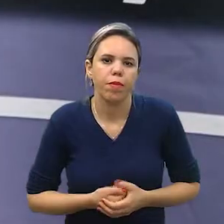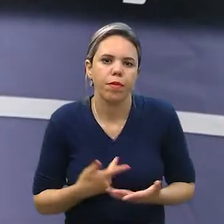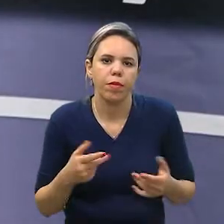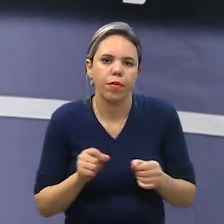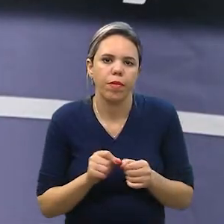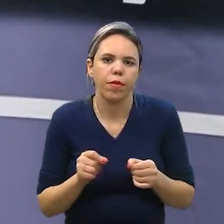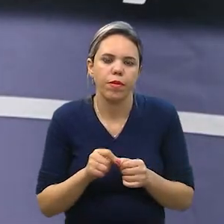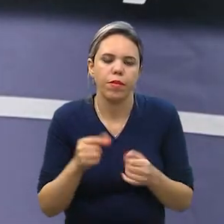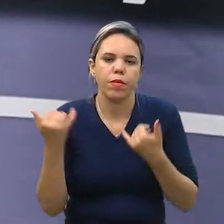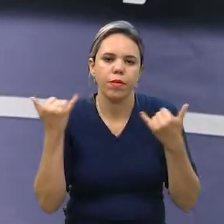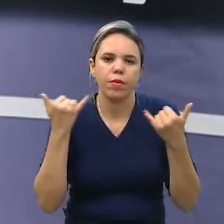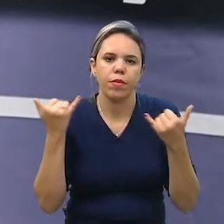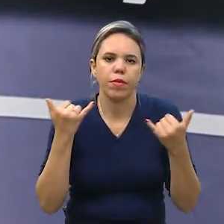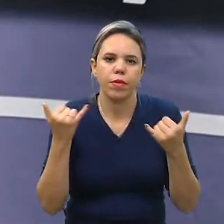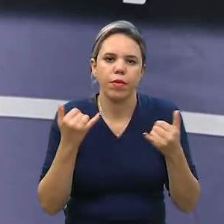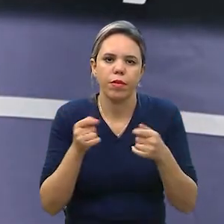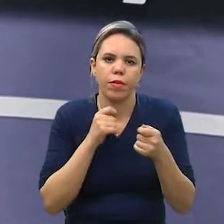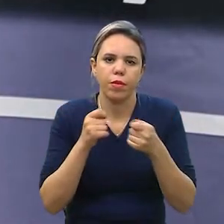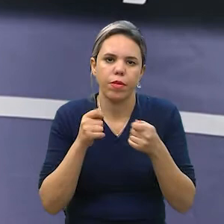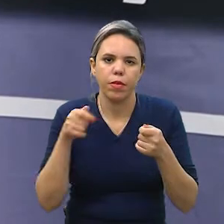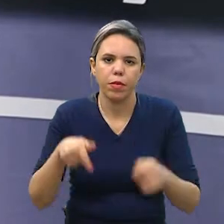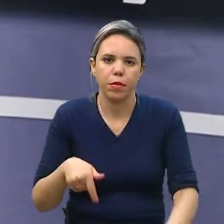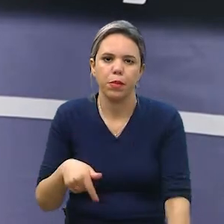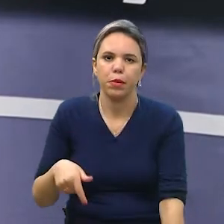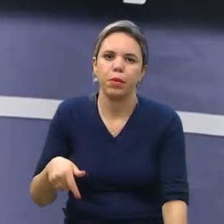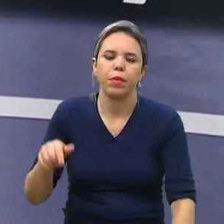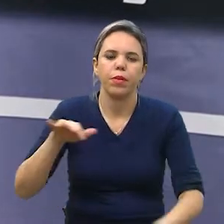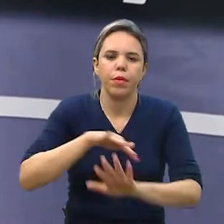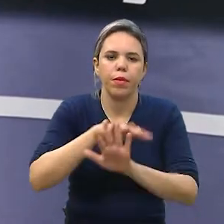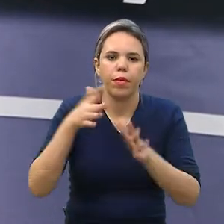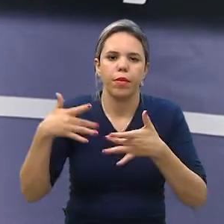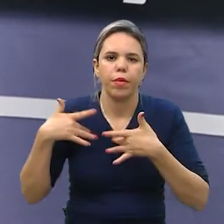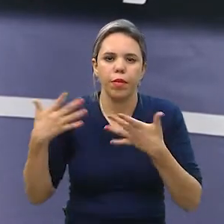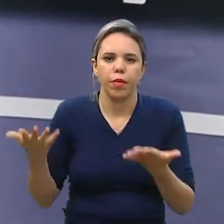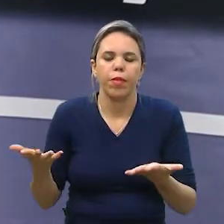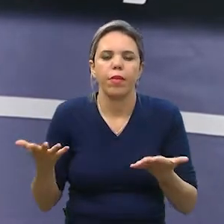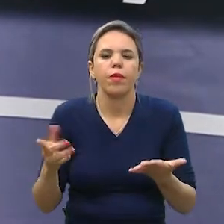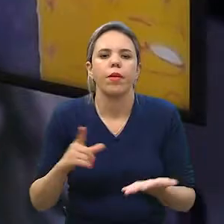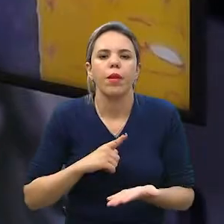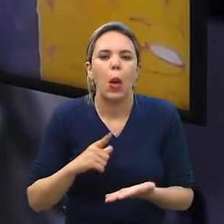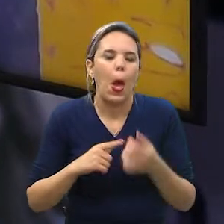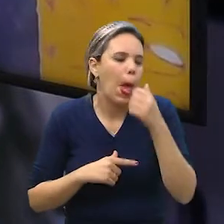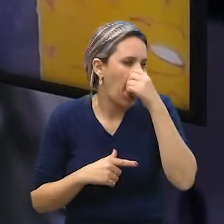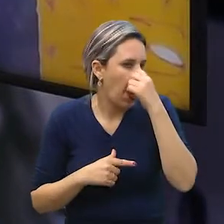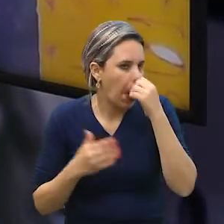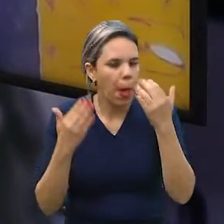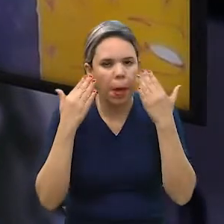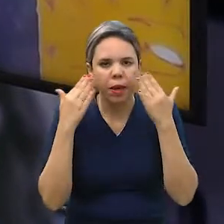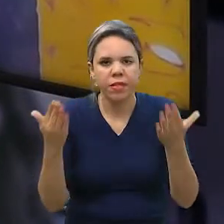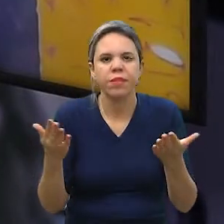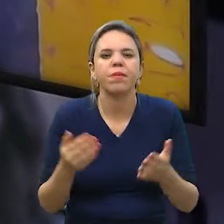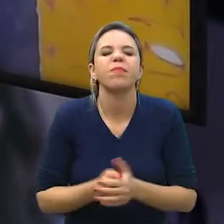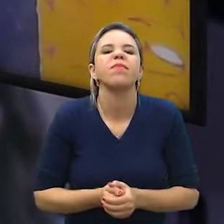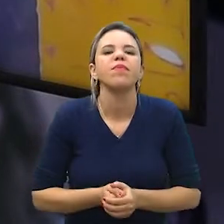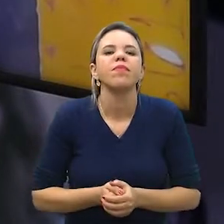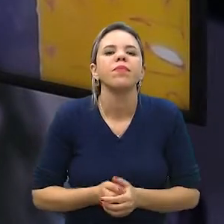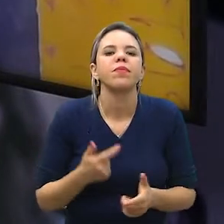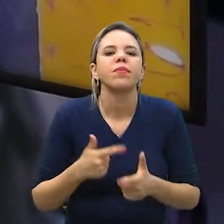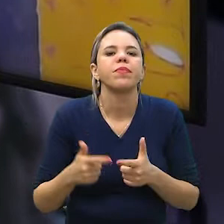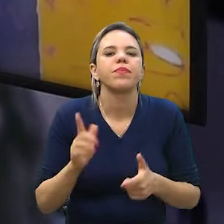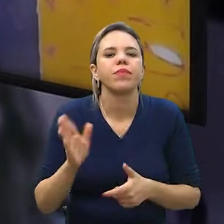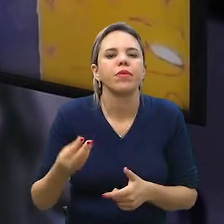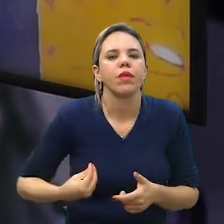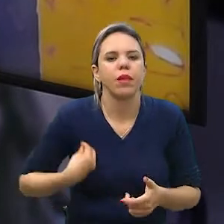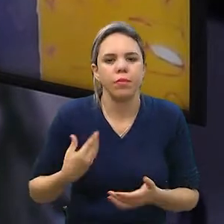coisa que a gente ouve muito dos nossos entrevistados aqui no Mãos Solidárias, né? Essa questão da pandemia ter escancarado uma realidade que